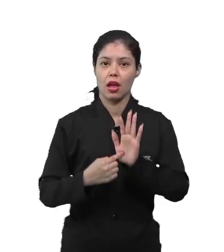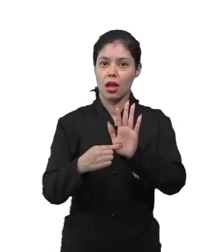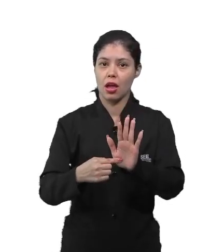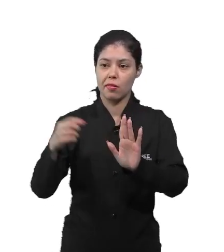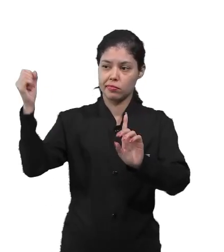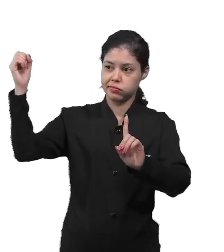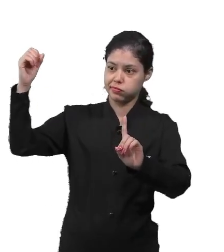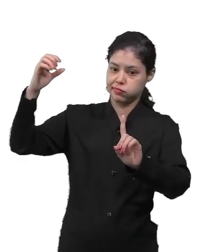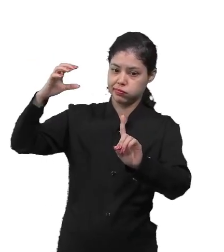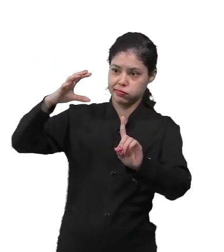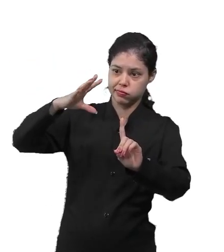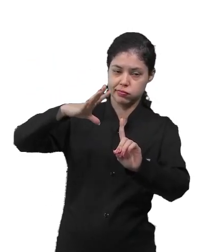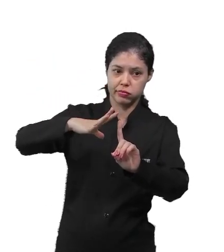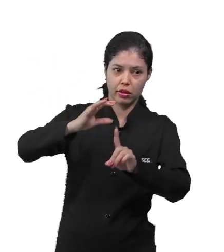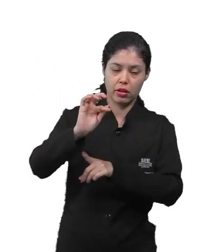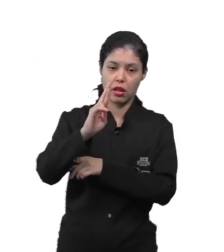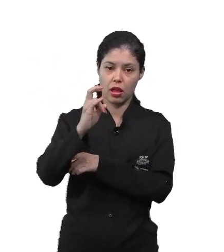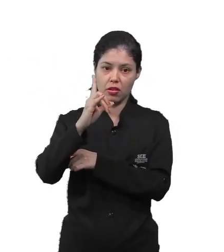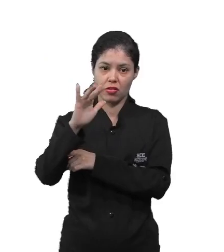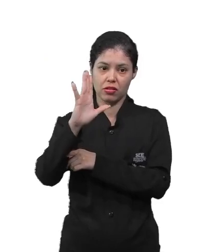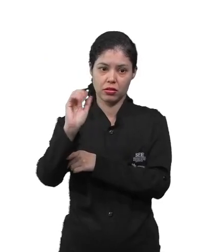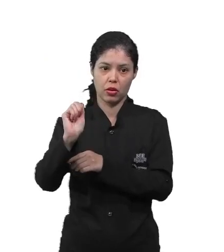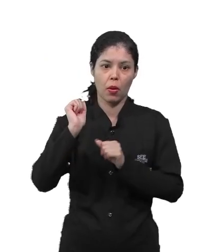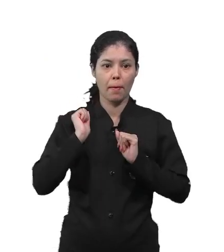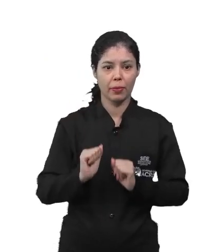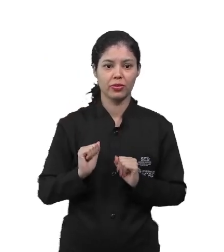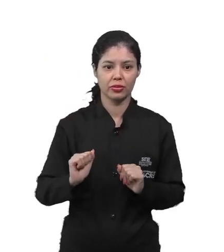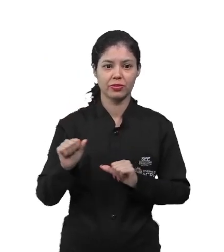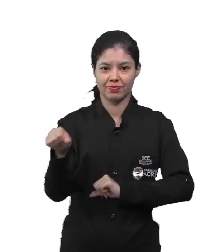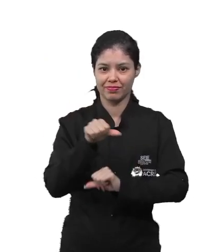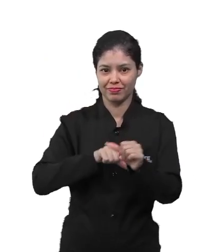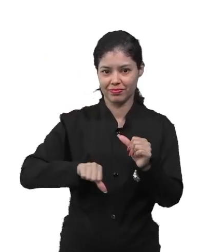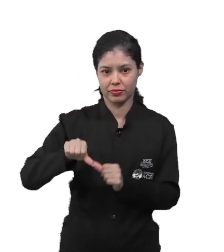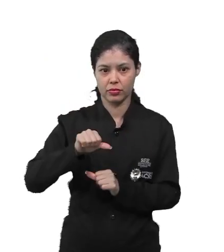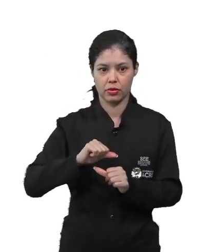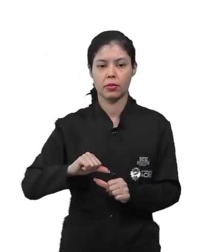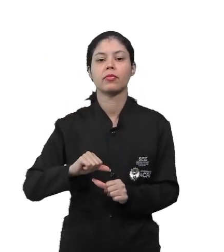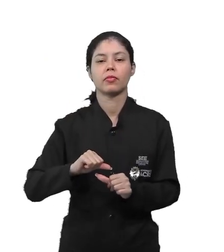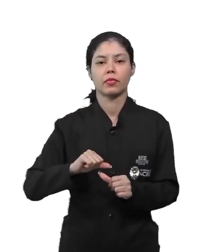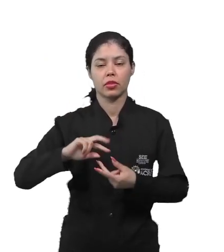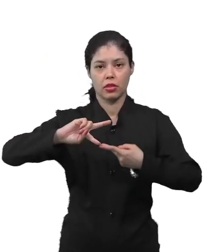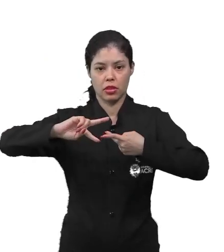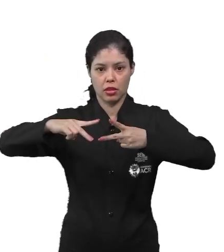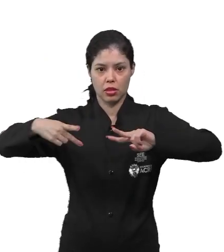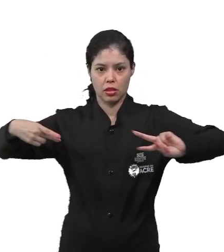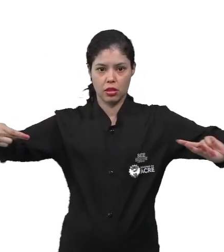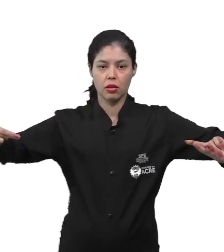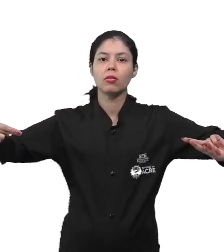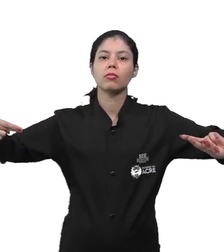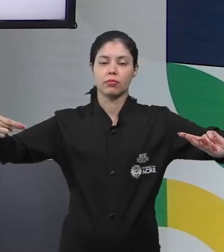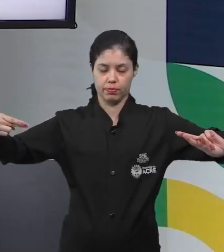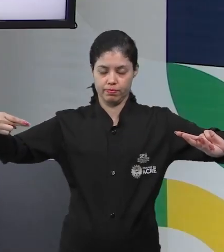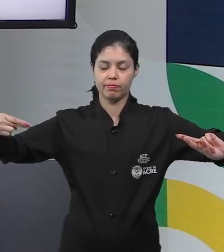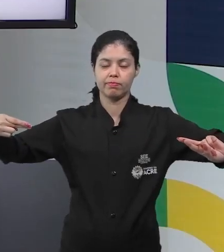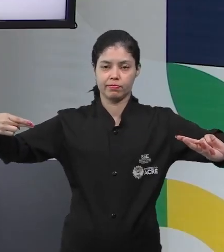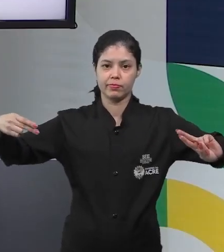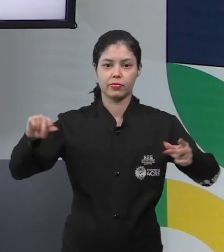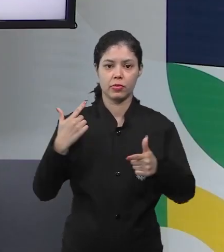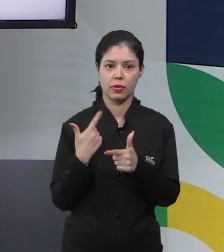Exposição à radiação, que pode causar modificações genéticas e, de fato,